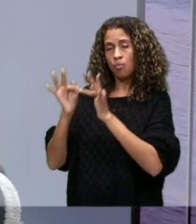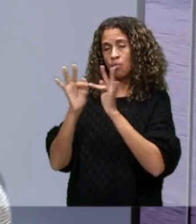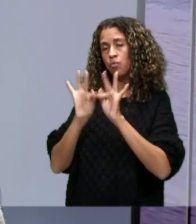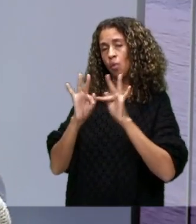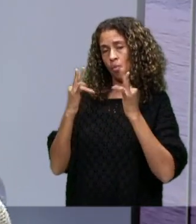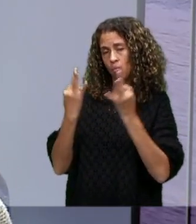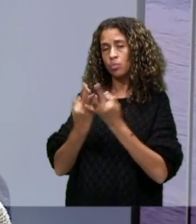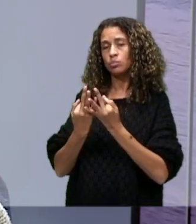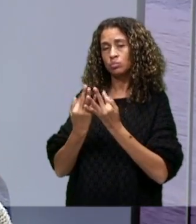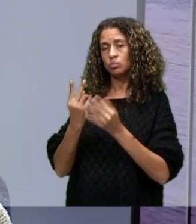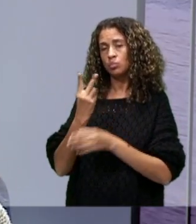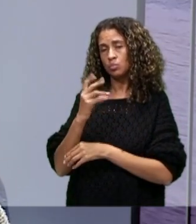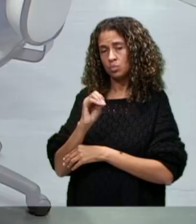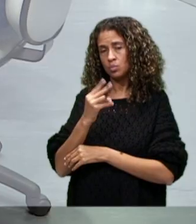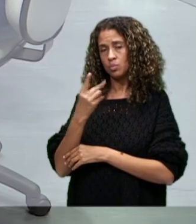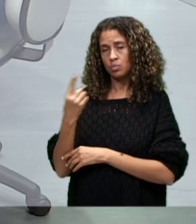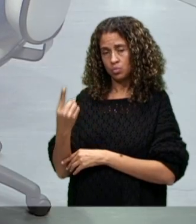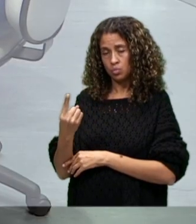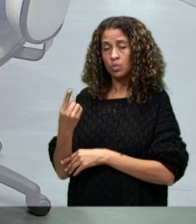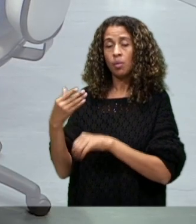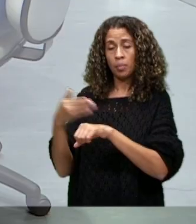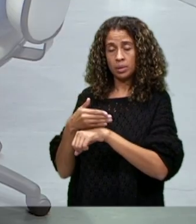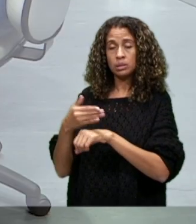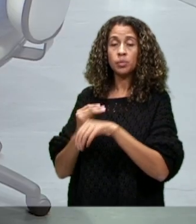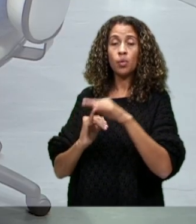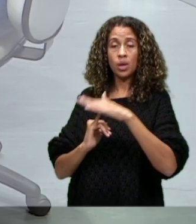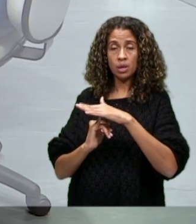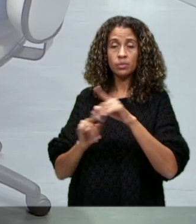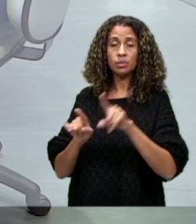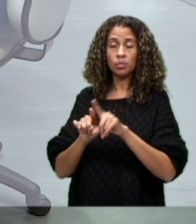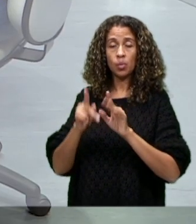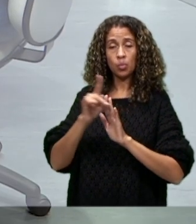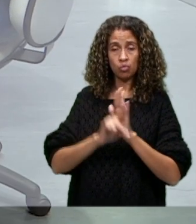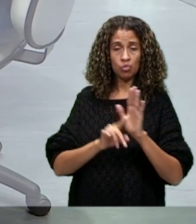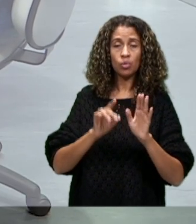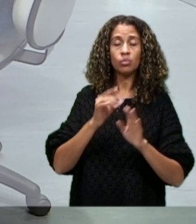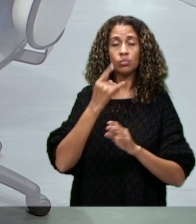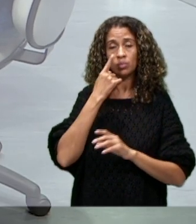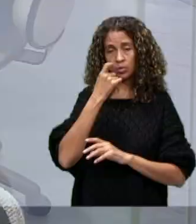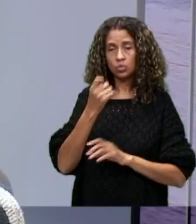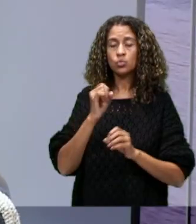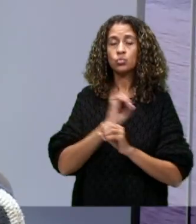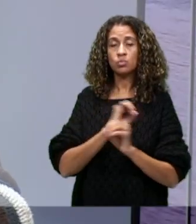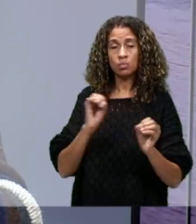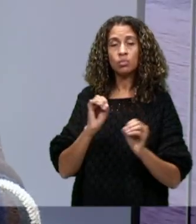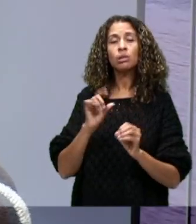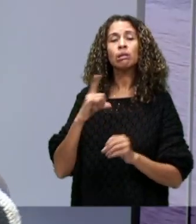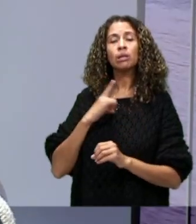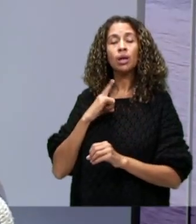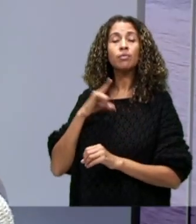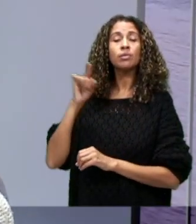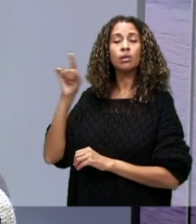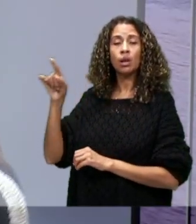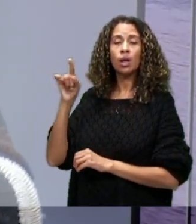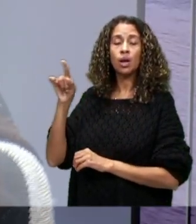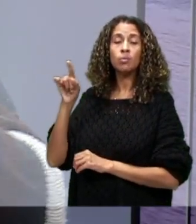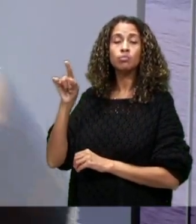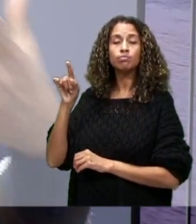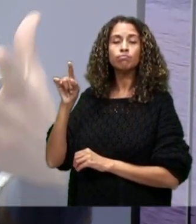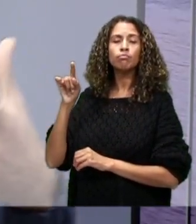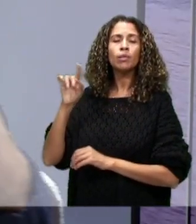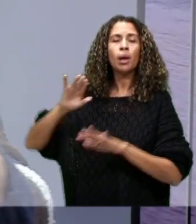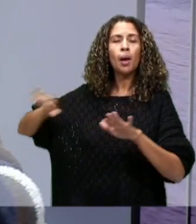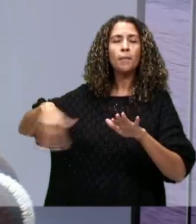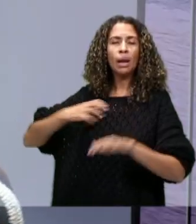faz parte, o Itajaí Lixo Zero também. Esses dias rolou uma foto de uma morraria na Praia Brava, totalmente arrancada ali,